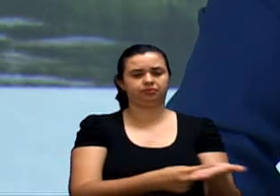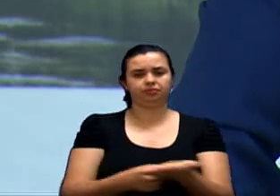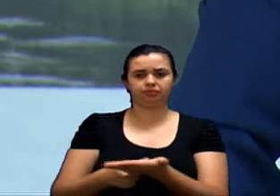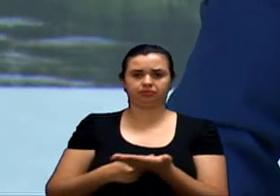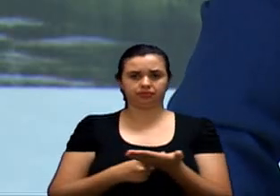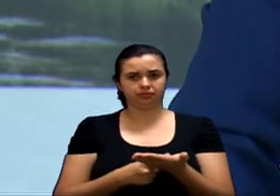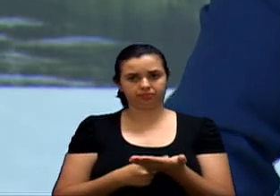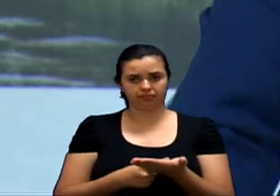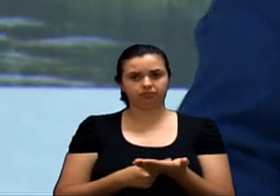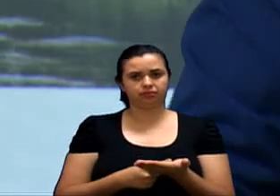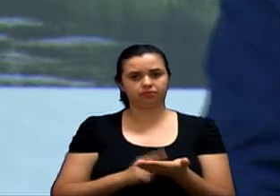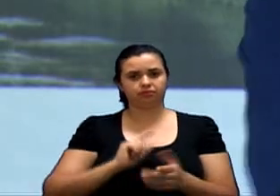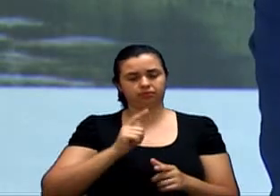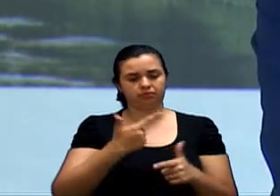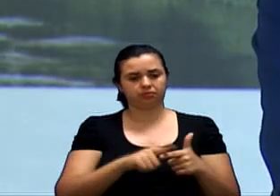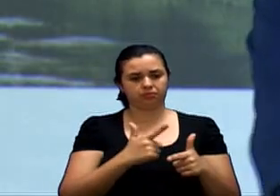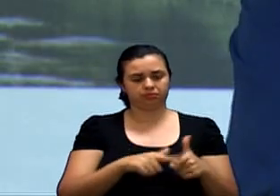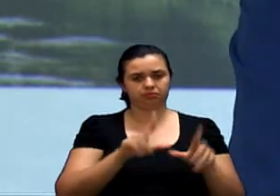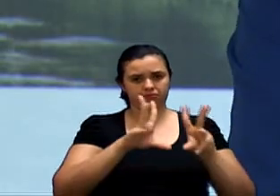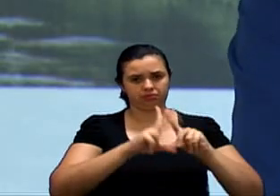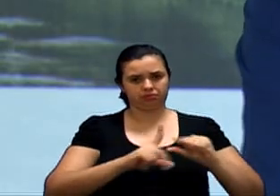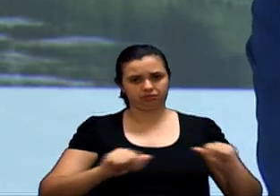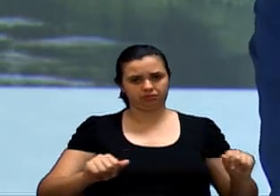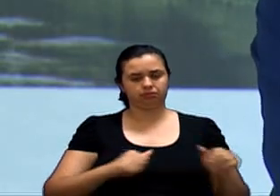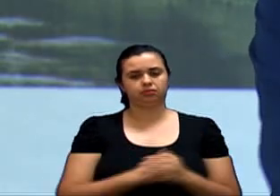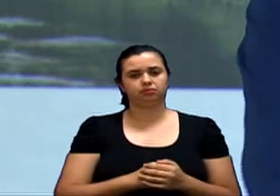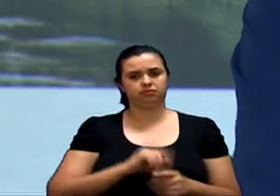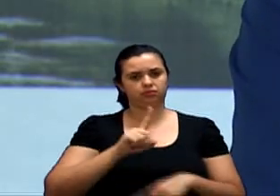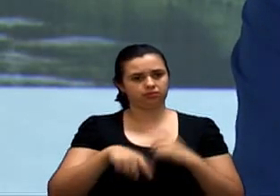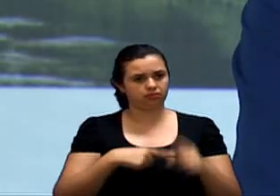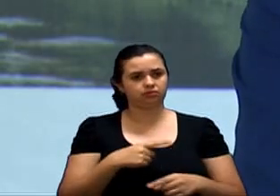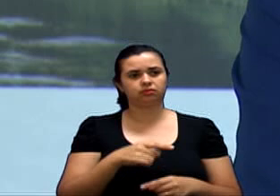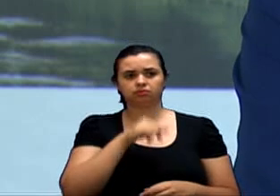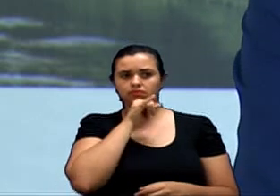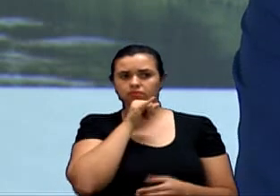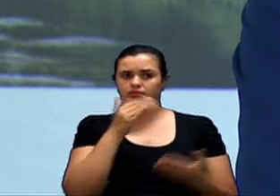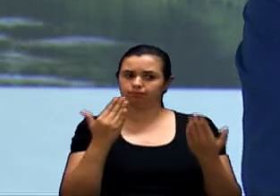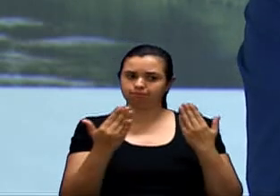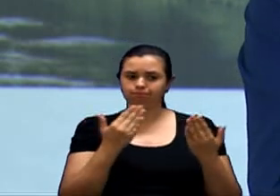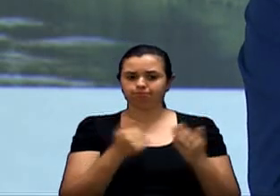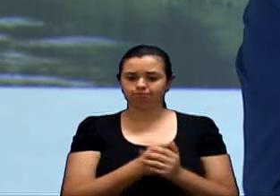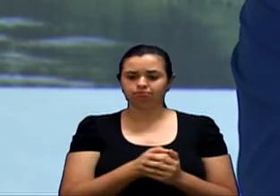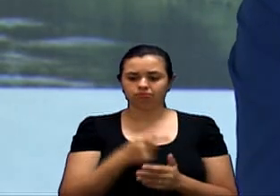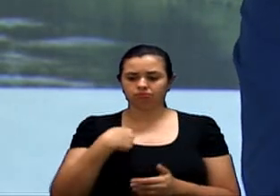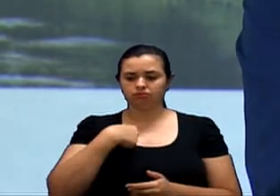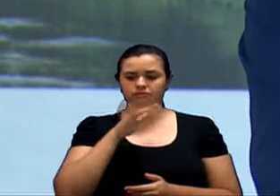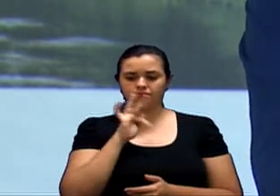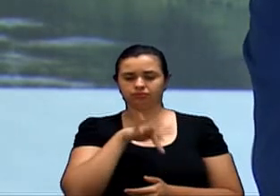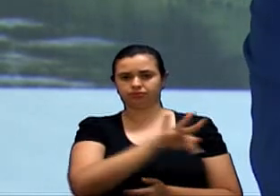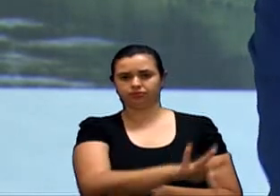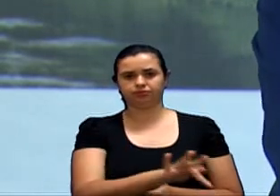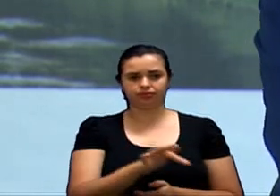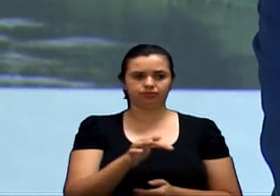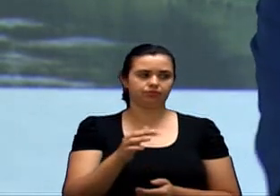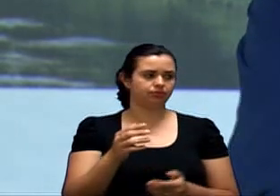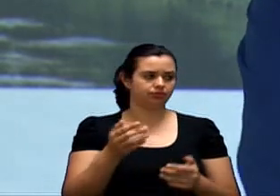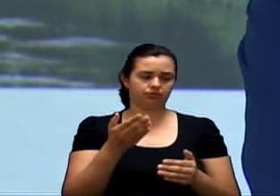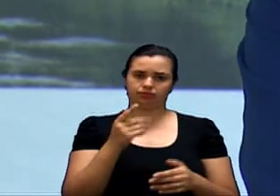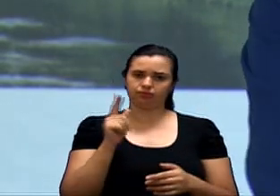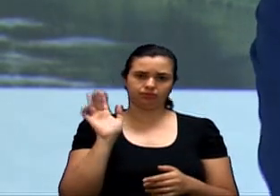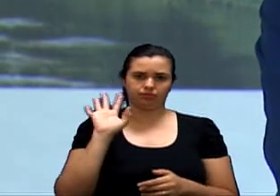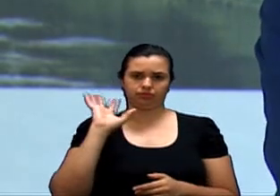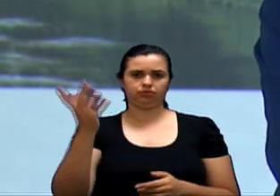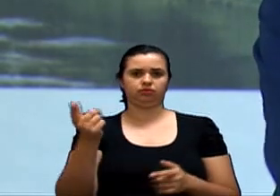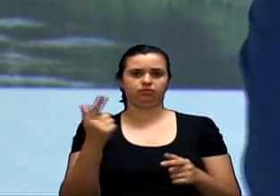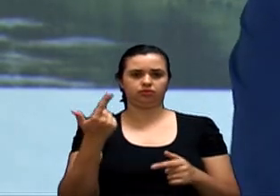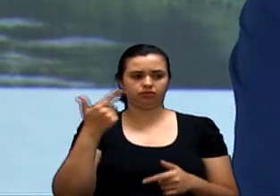isso vai ser solucionado. Mas que sirva de exemplo e sirva de lição para que isso nunca mais ocorra, porque não estamos brincando,